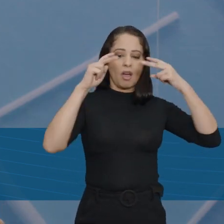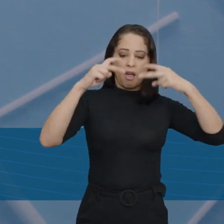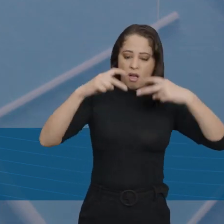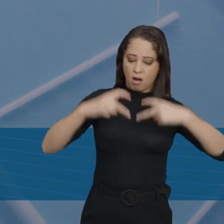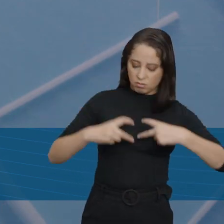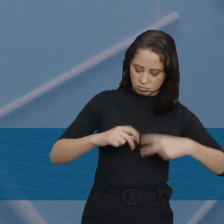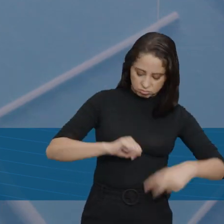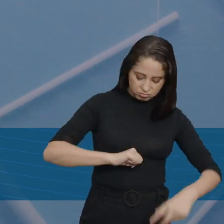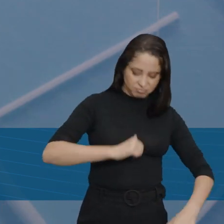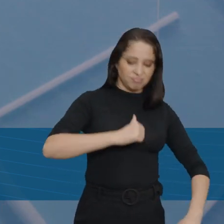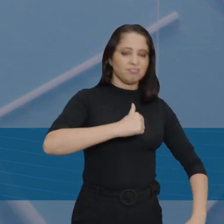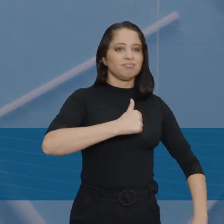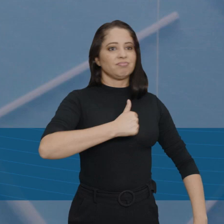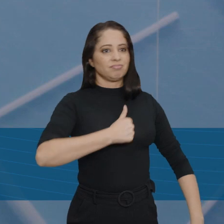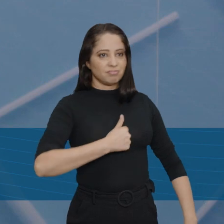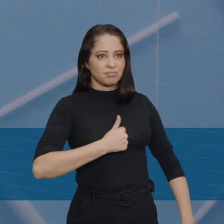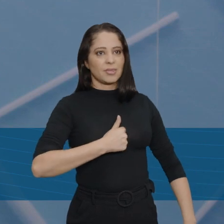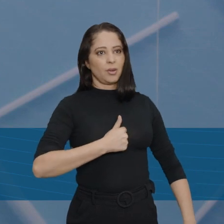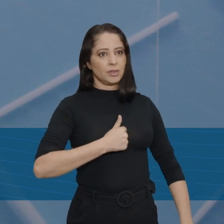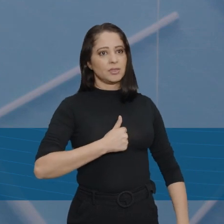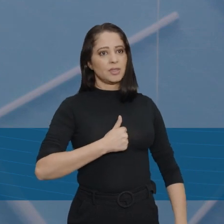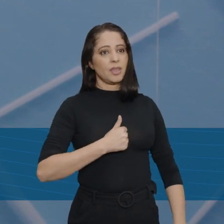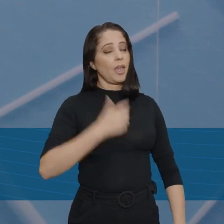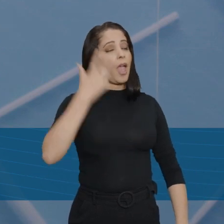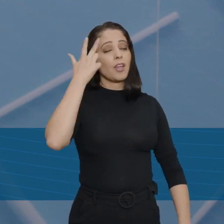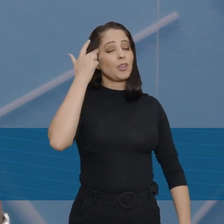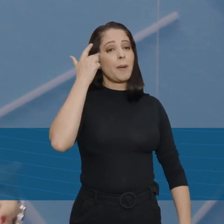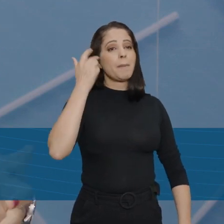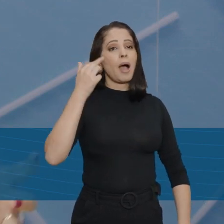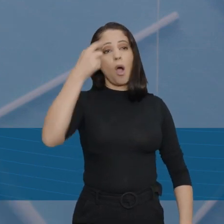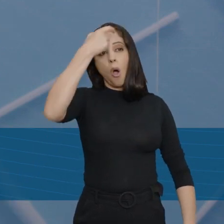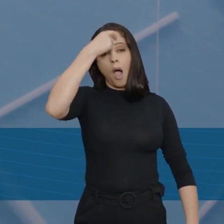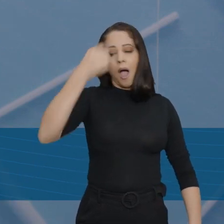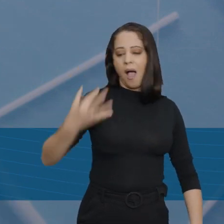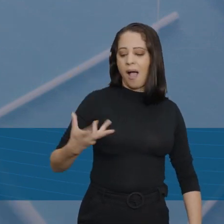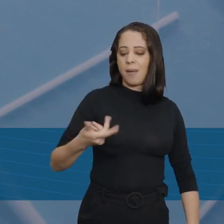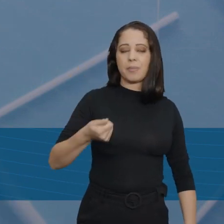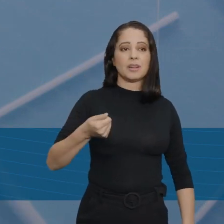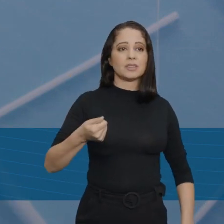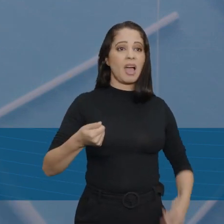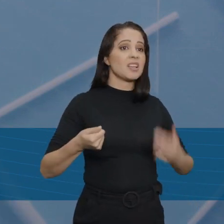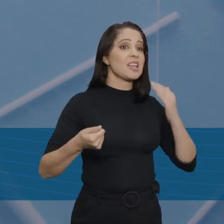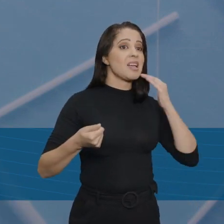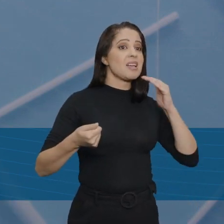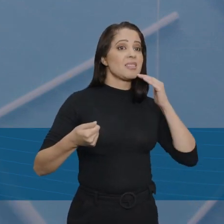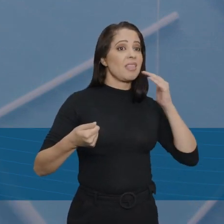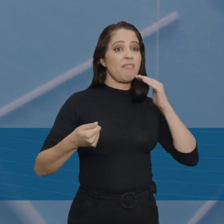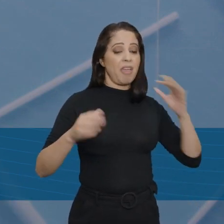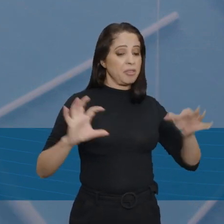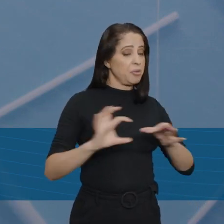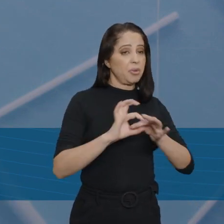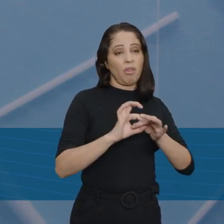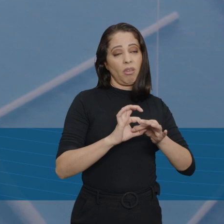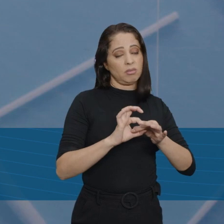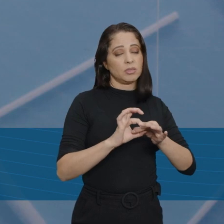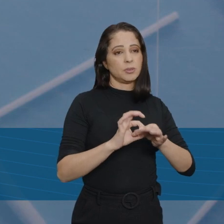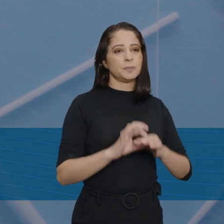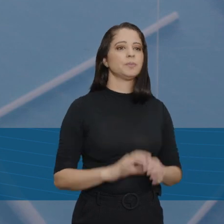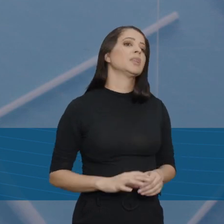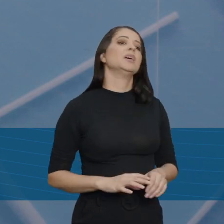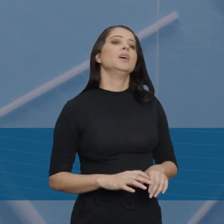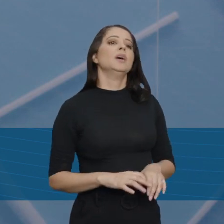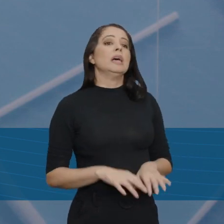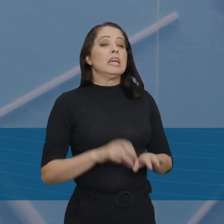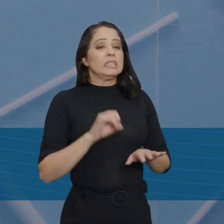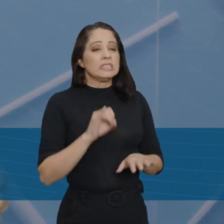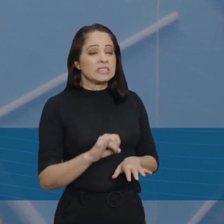autoconhecimento que vai se formando na infância e na adolescência. E se isso é minado, né, de alguma